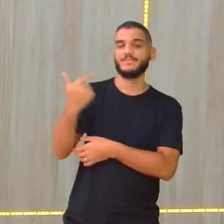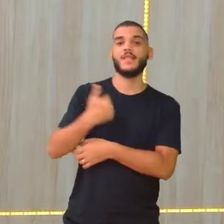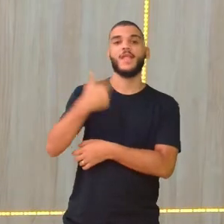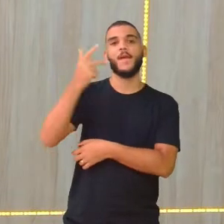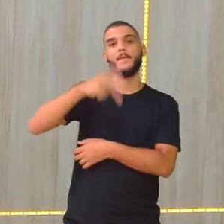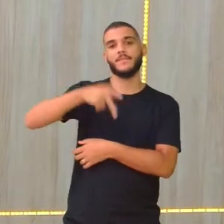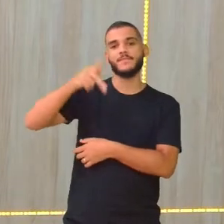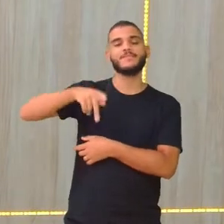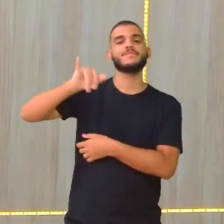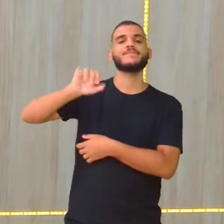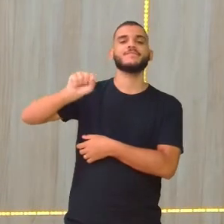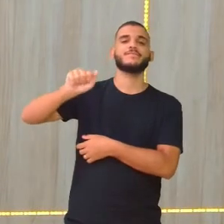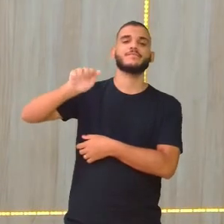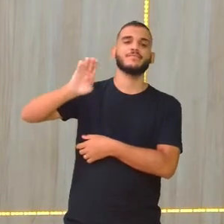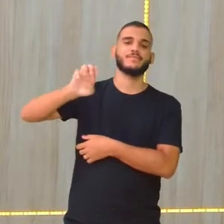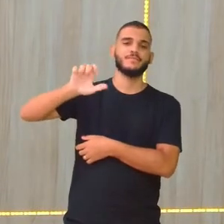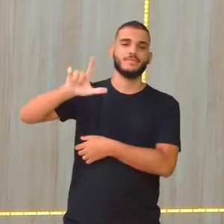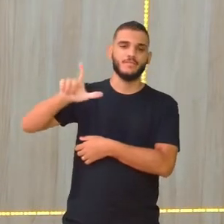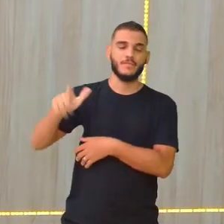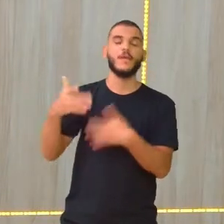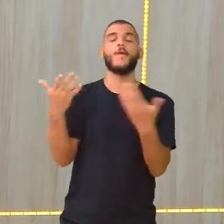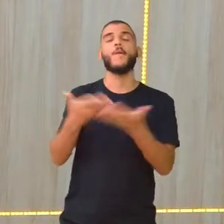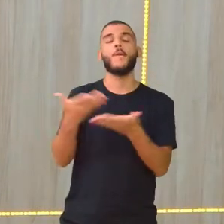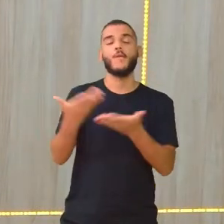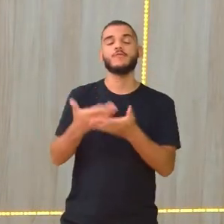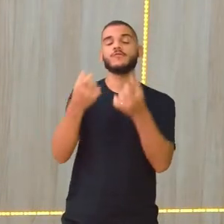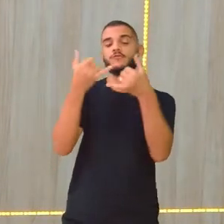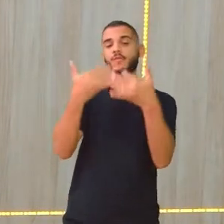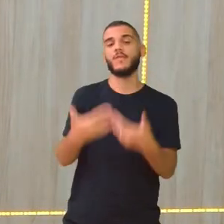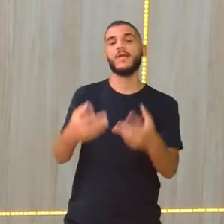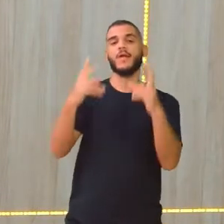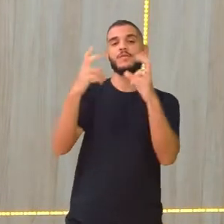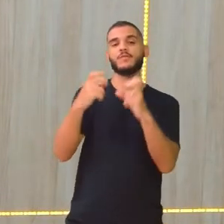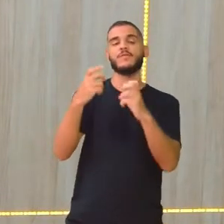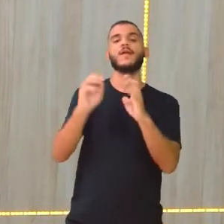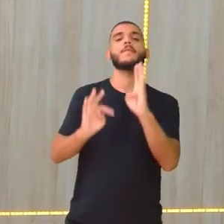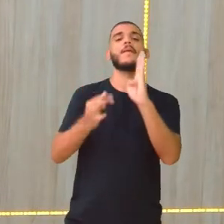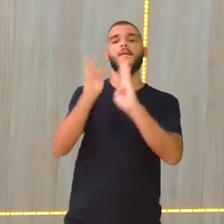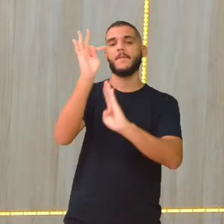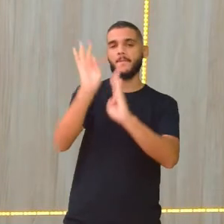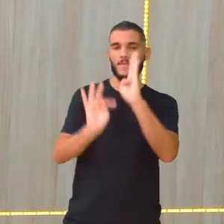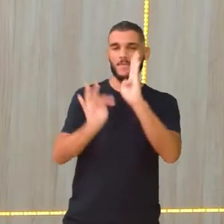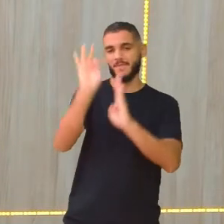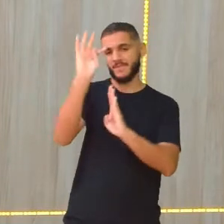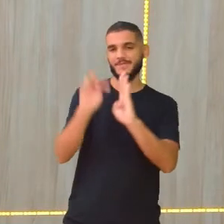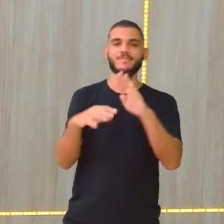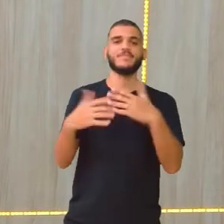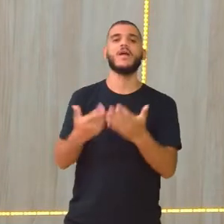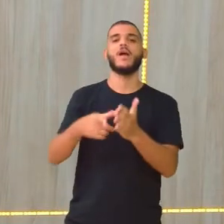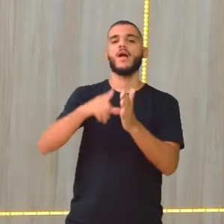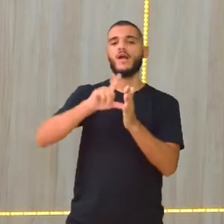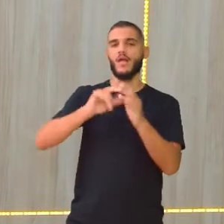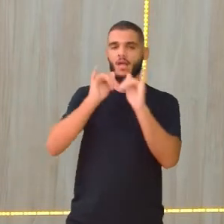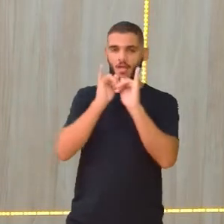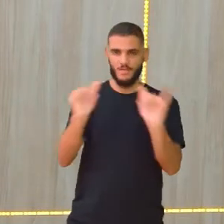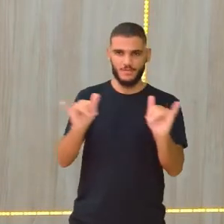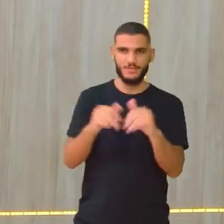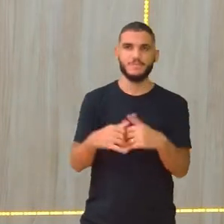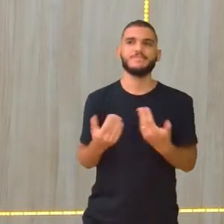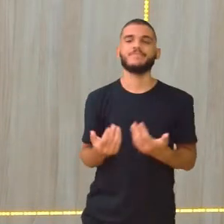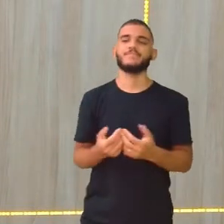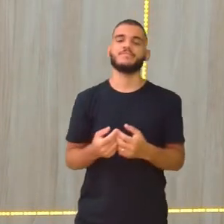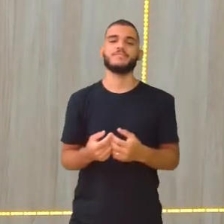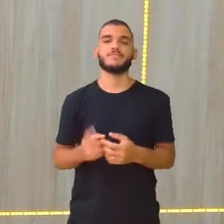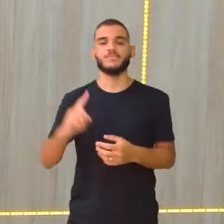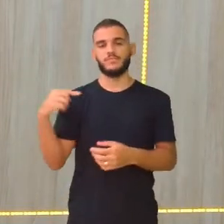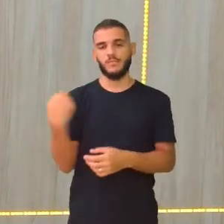vamos conversar a respeito da biotecnologia. Mas antes, vamos para aqueles avisos. Então, a questão aí, né?